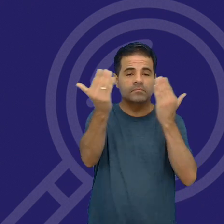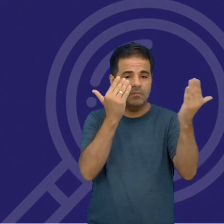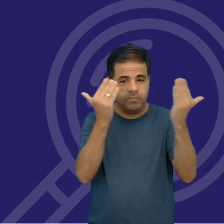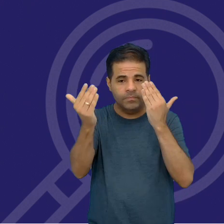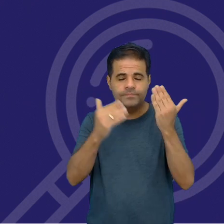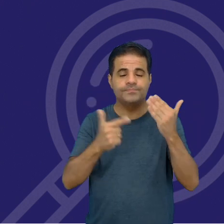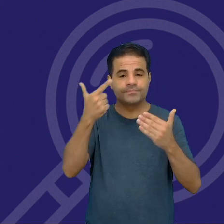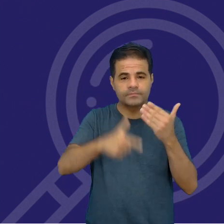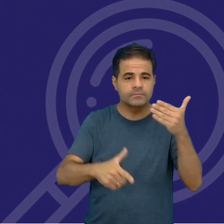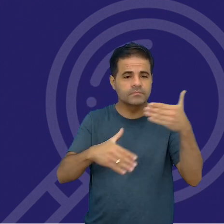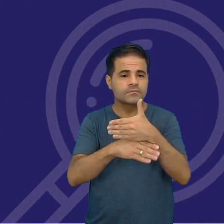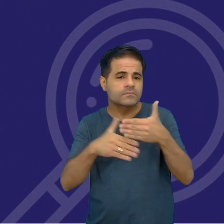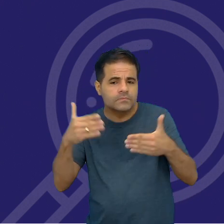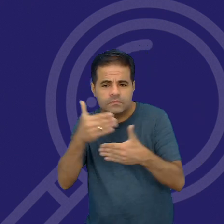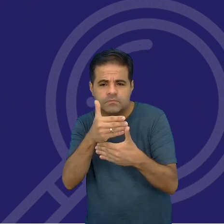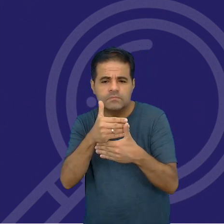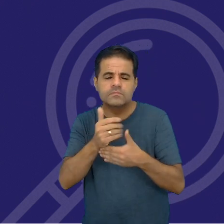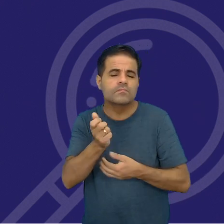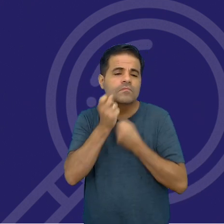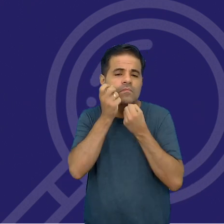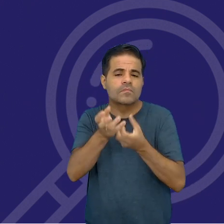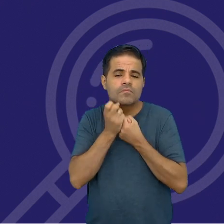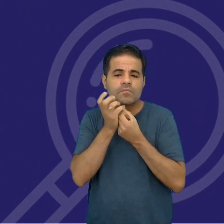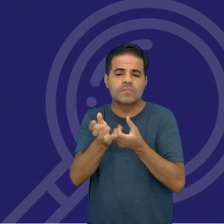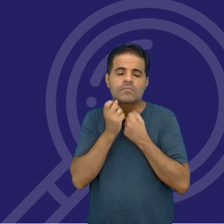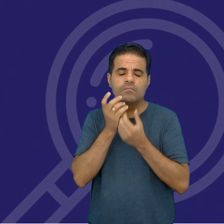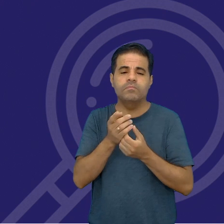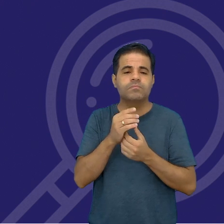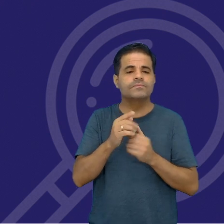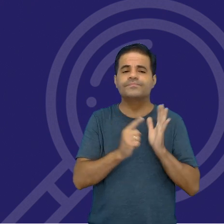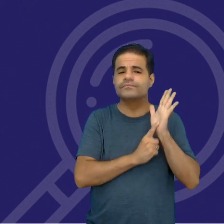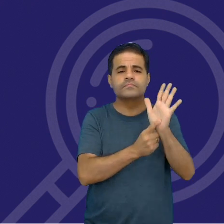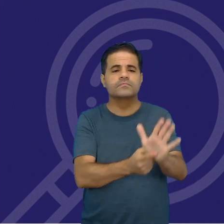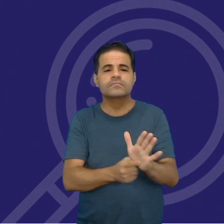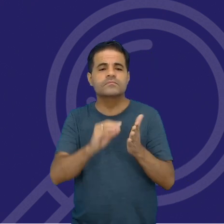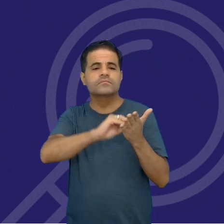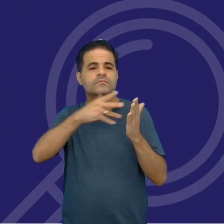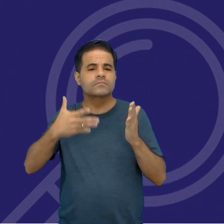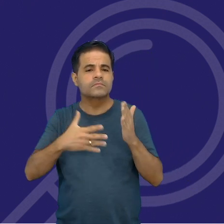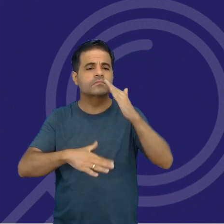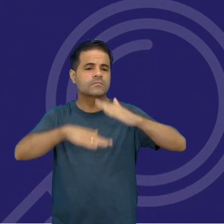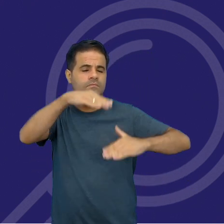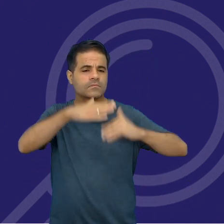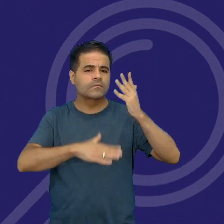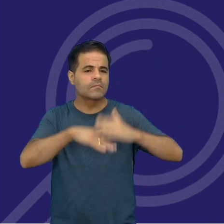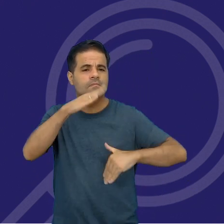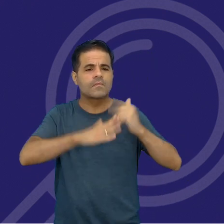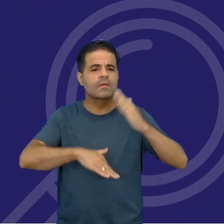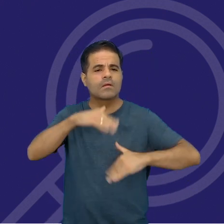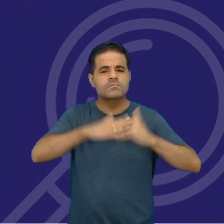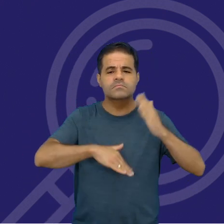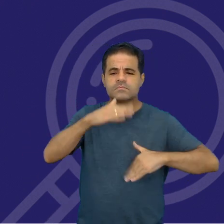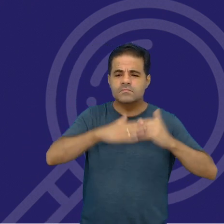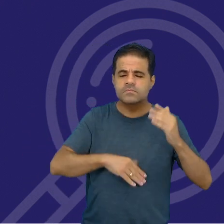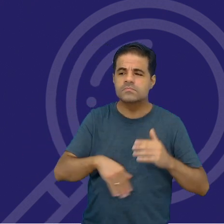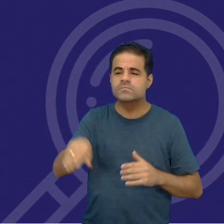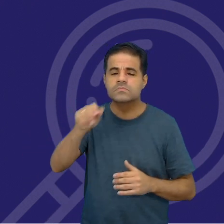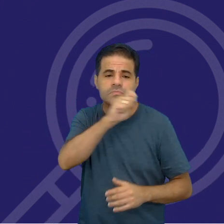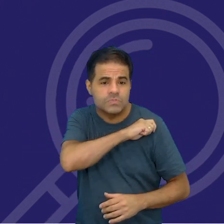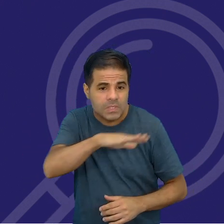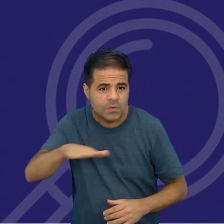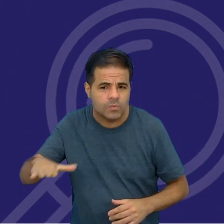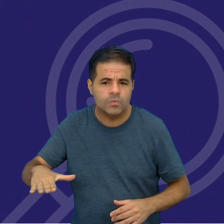próximo slide como é que essas informações aparecem no currículo em ação para os alunos